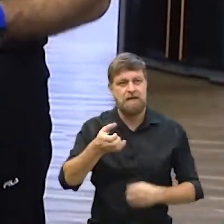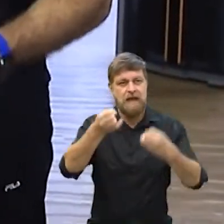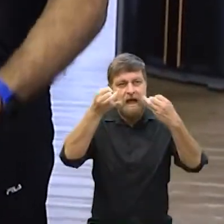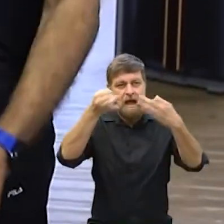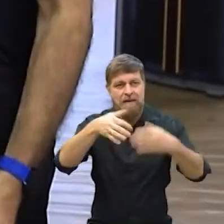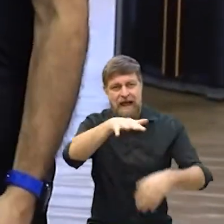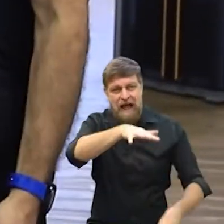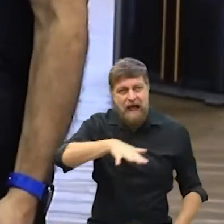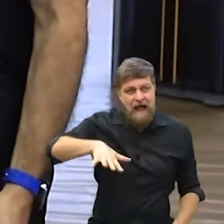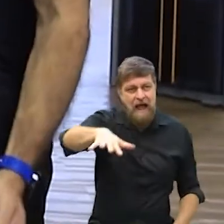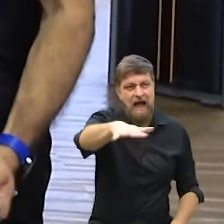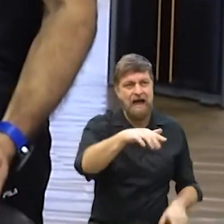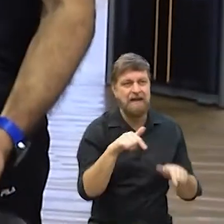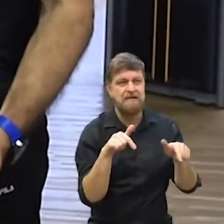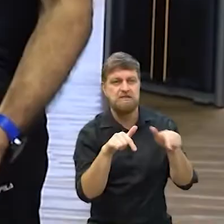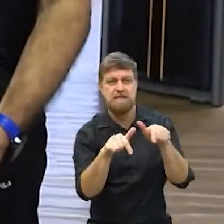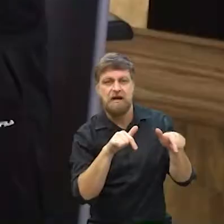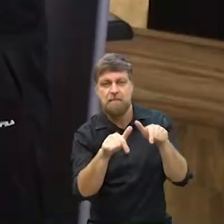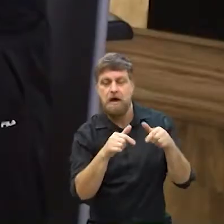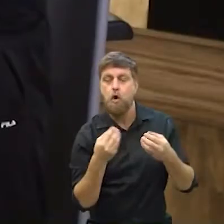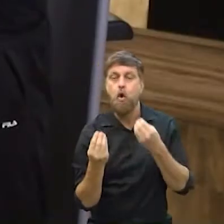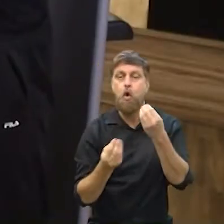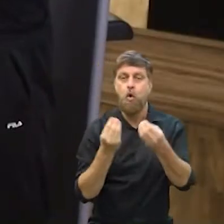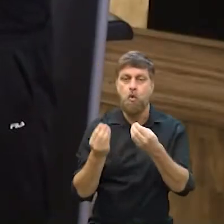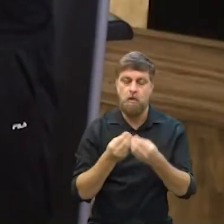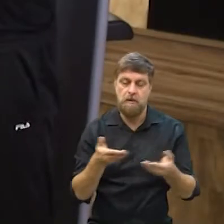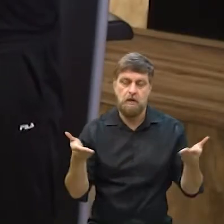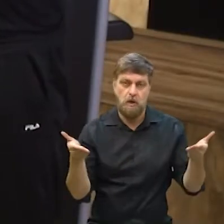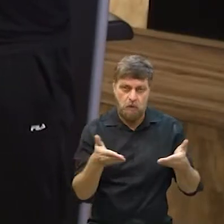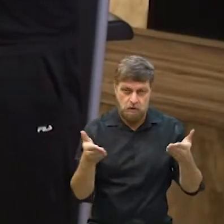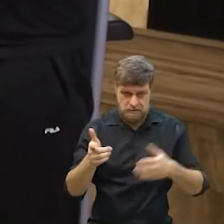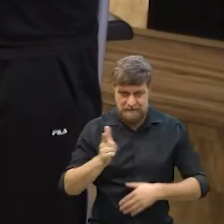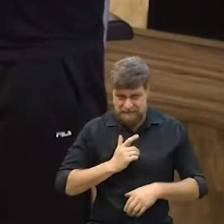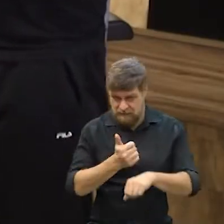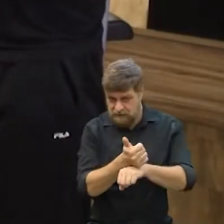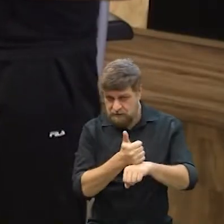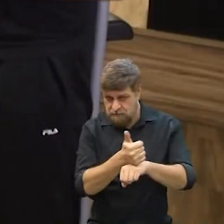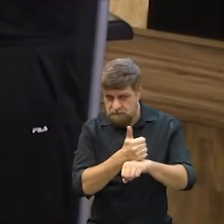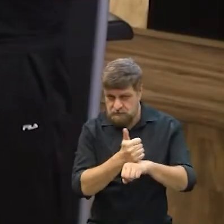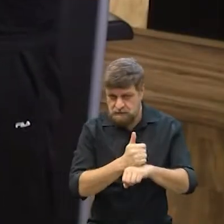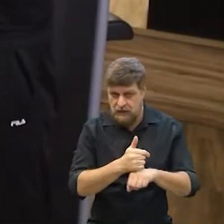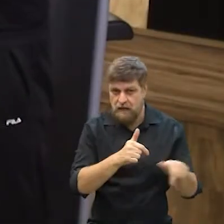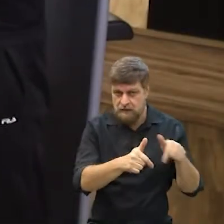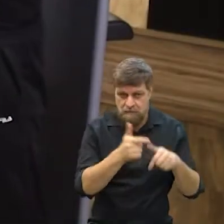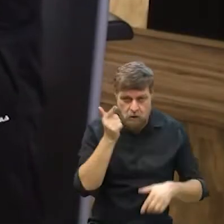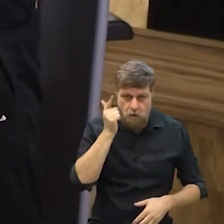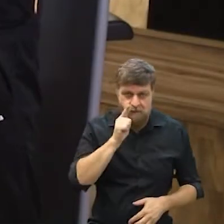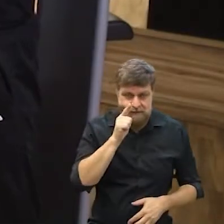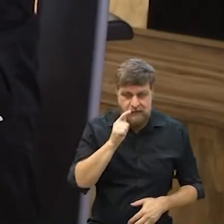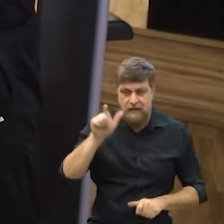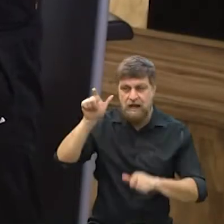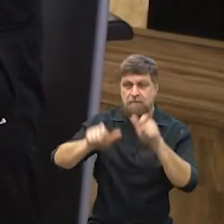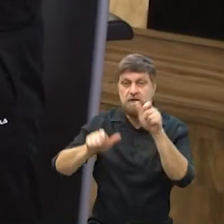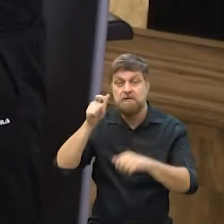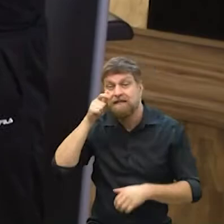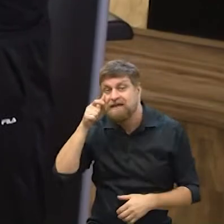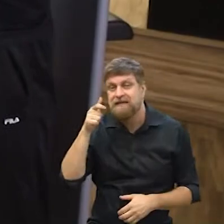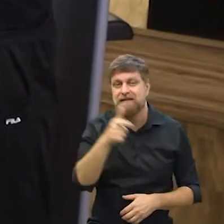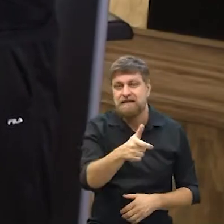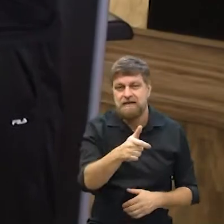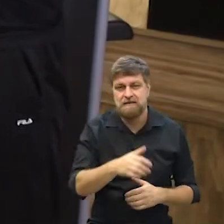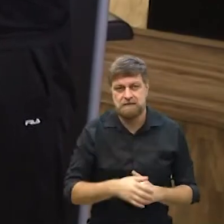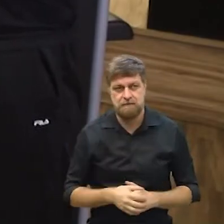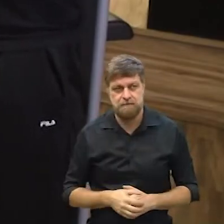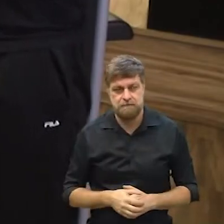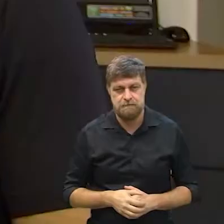sobre o campo de trabalho, o mercado de trabalho, como está o mercado de trabalho para o pessoal que tem interesse em seguir